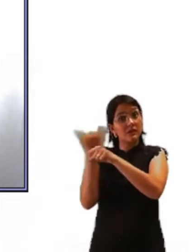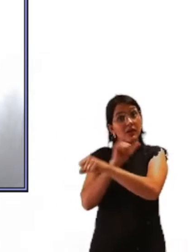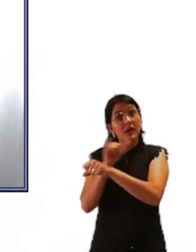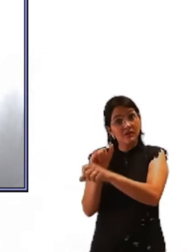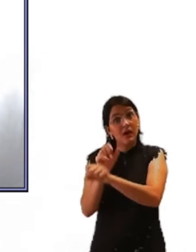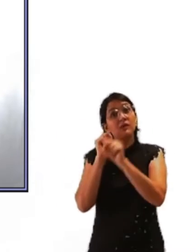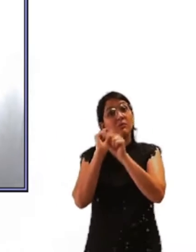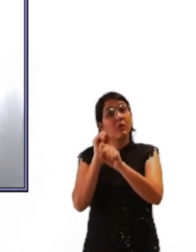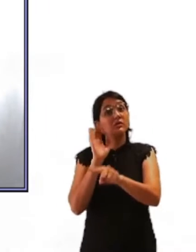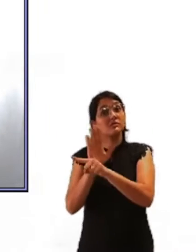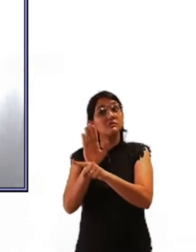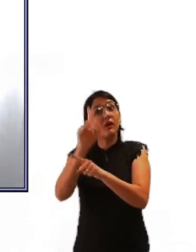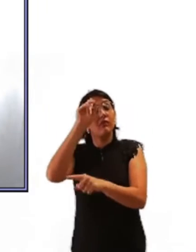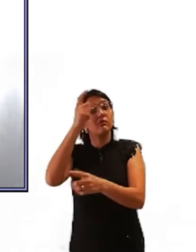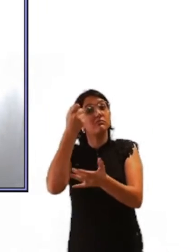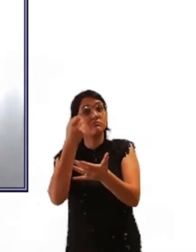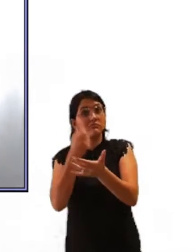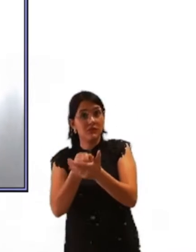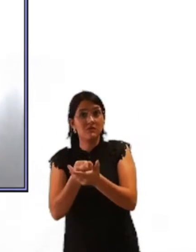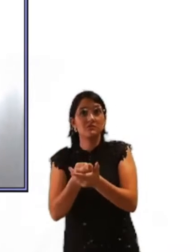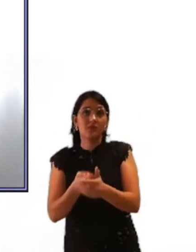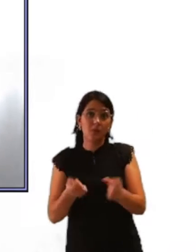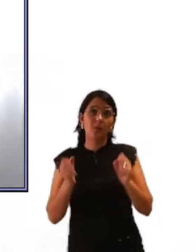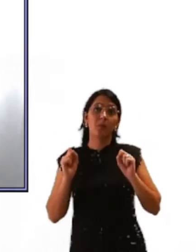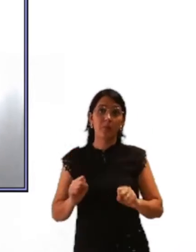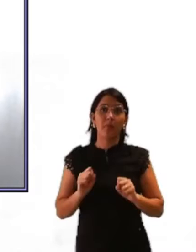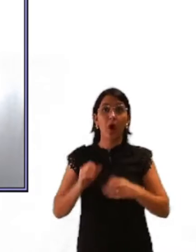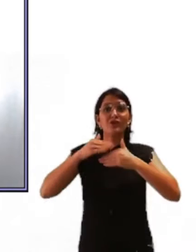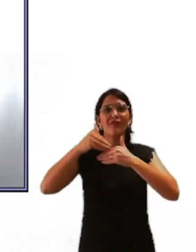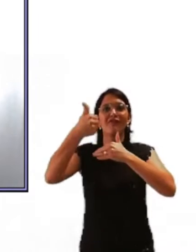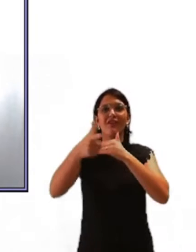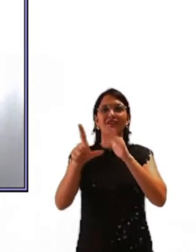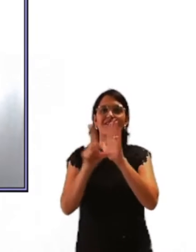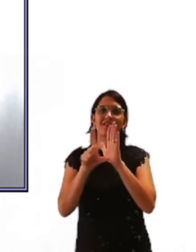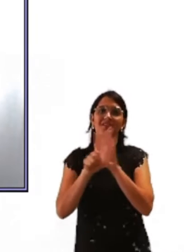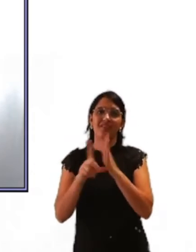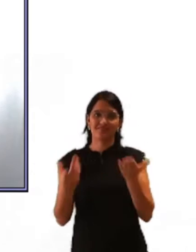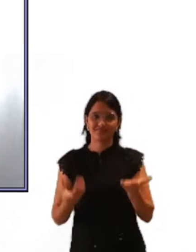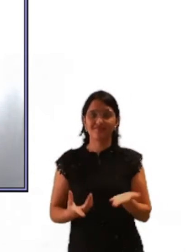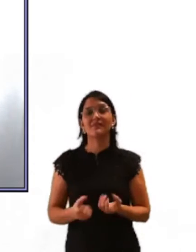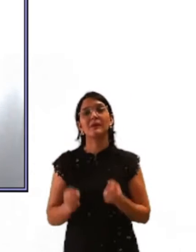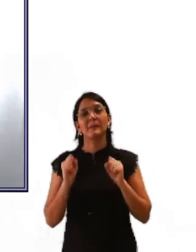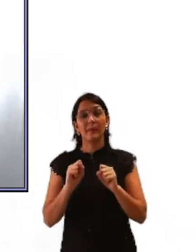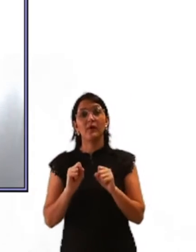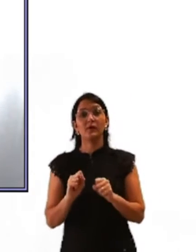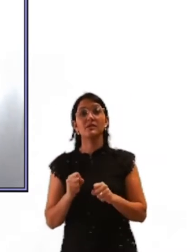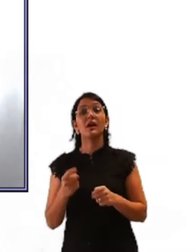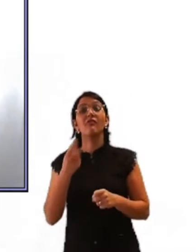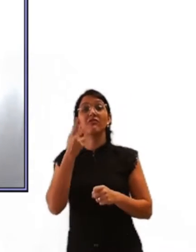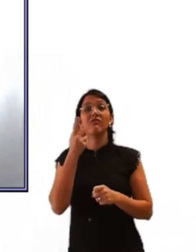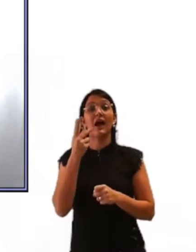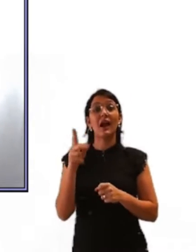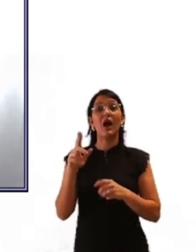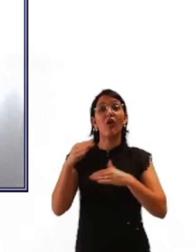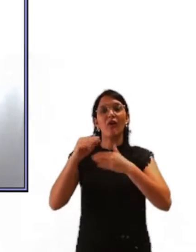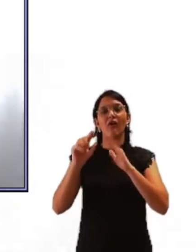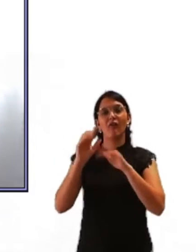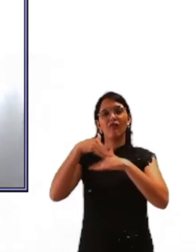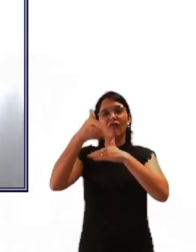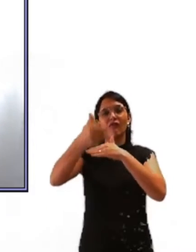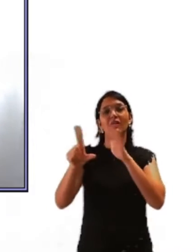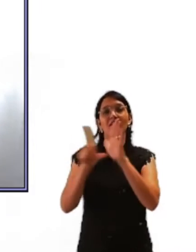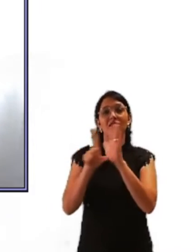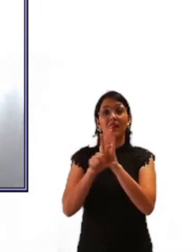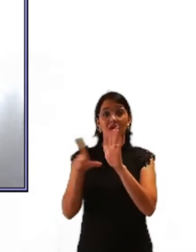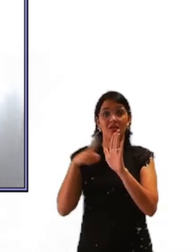podem influenciar uma tomada de decisão, e quando eu falo extrajurídico, é porque não vai estar na fundamentação, não vai estar na motivação